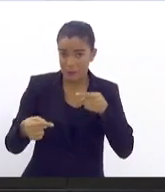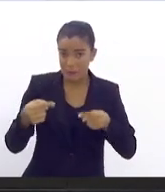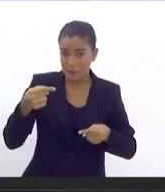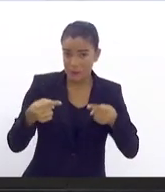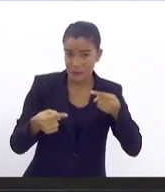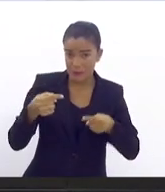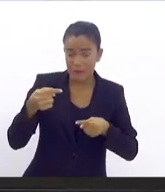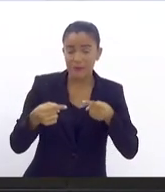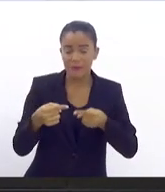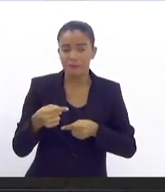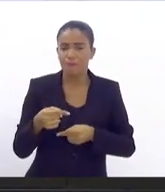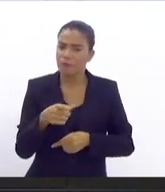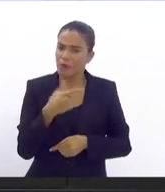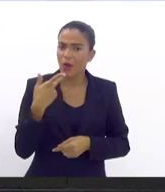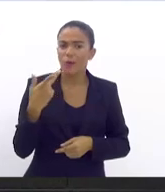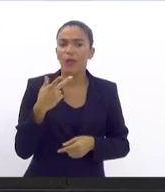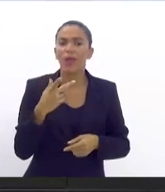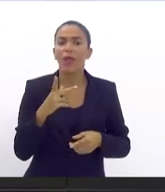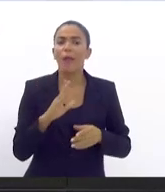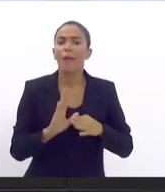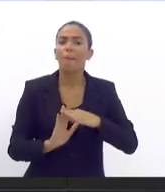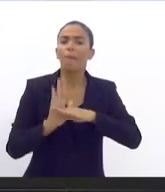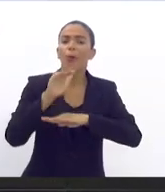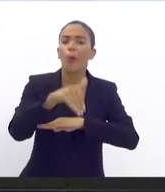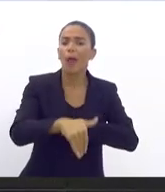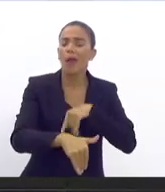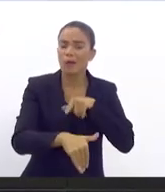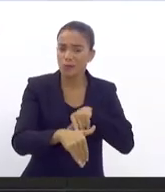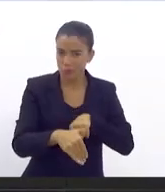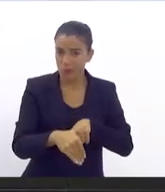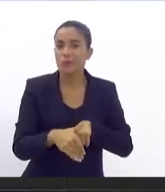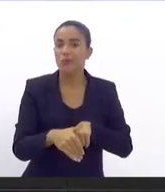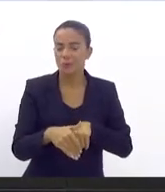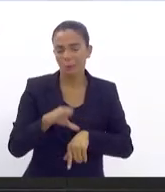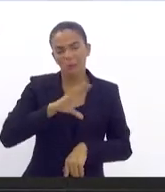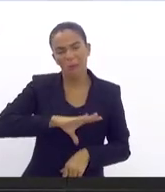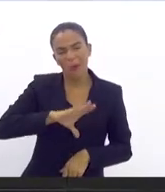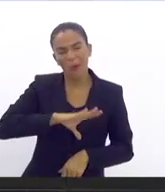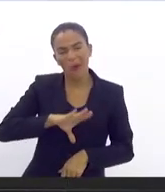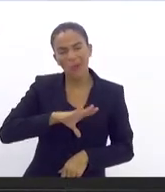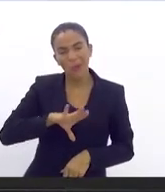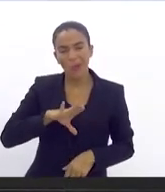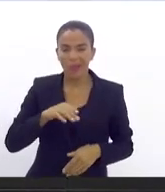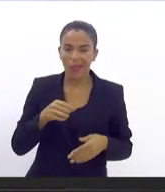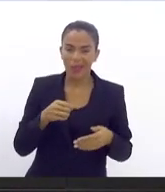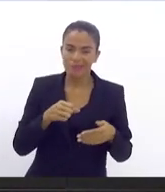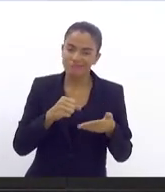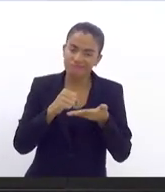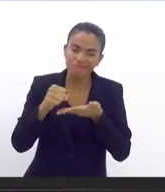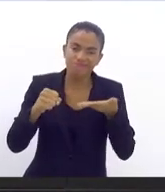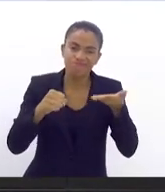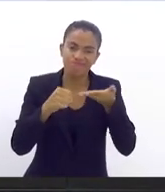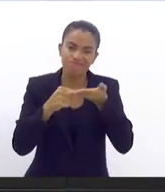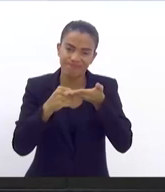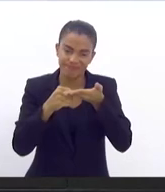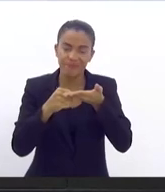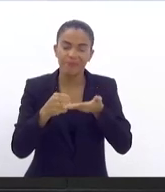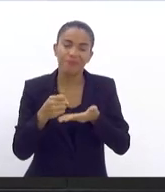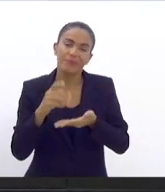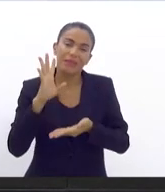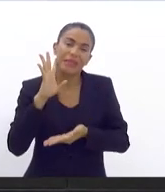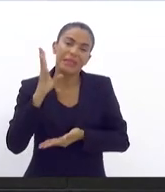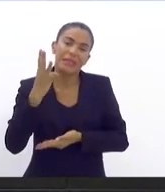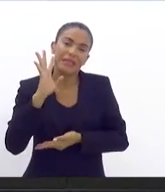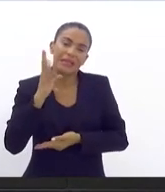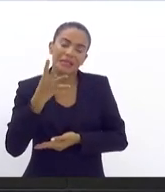E a gente adotou aqui, às vezes até atropelando no português coloquial aqui, decisões que ainda